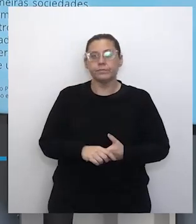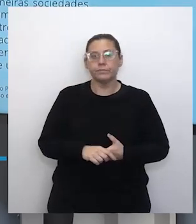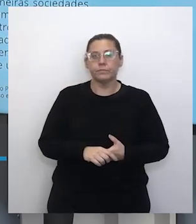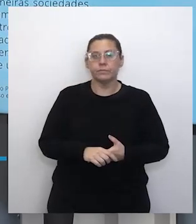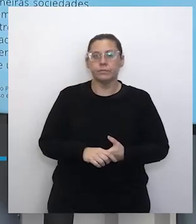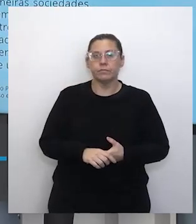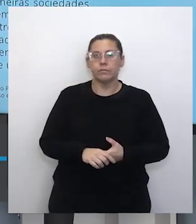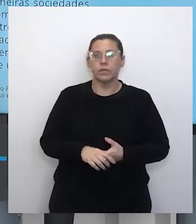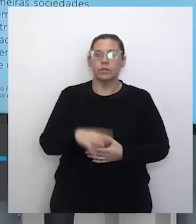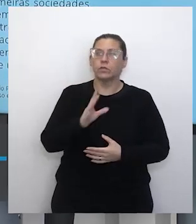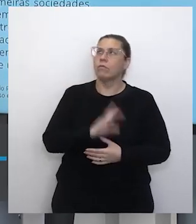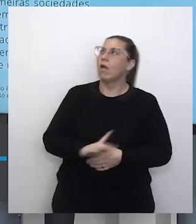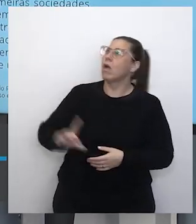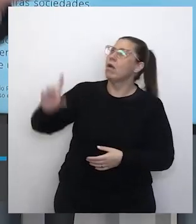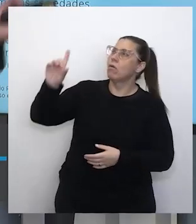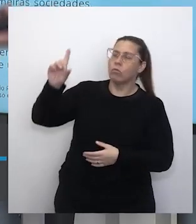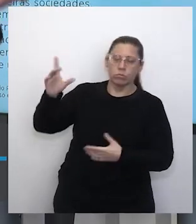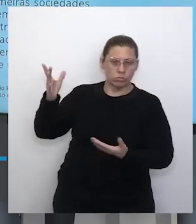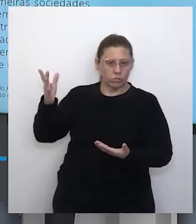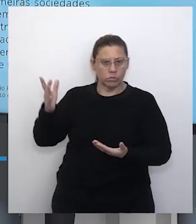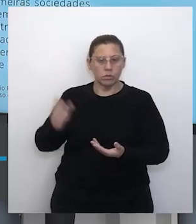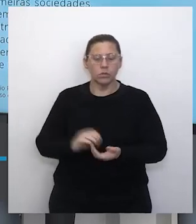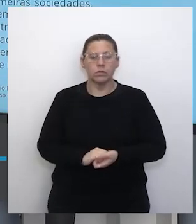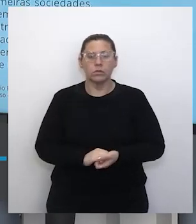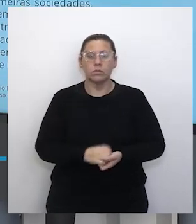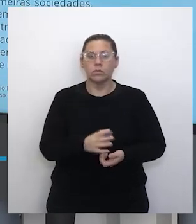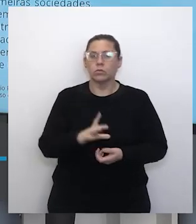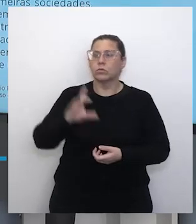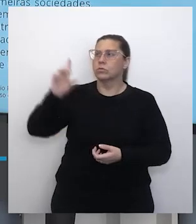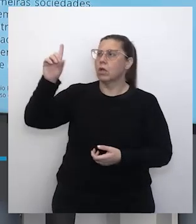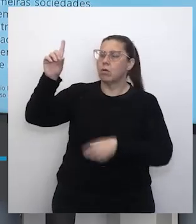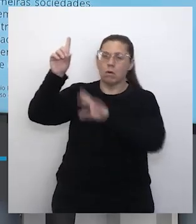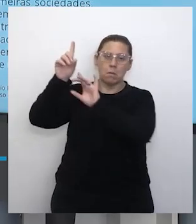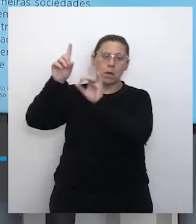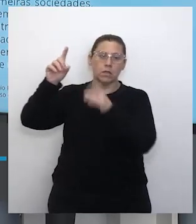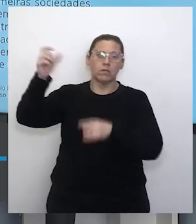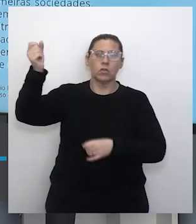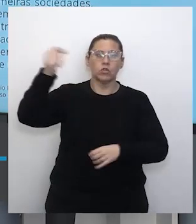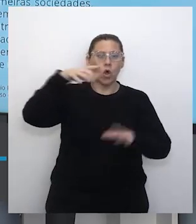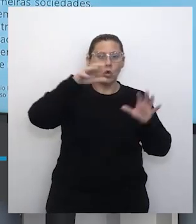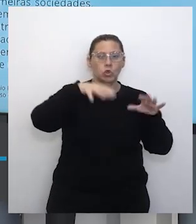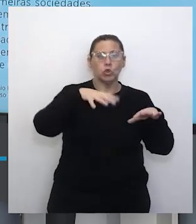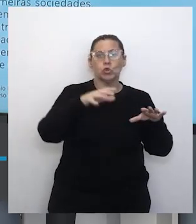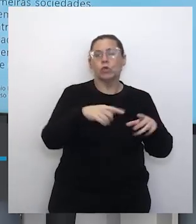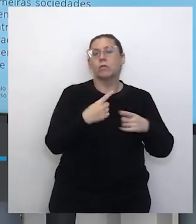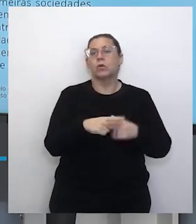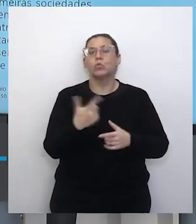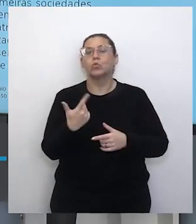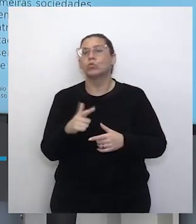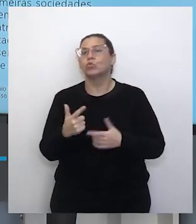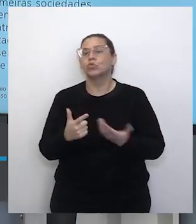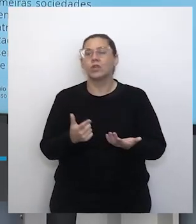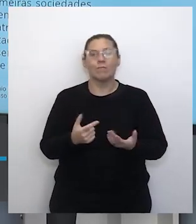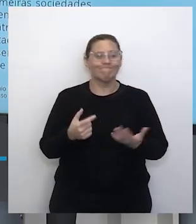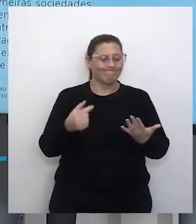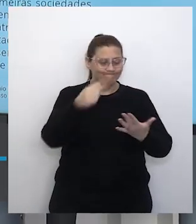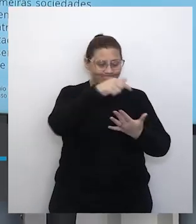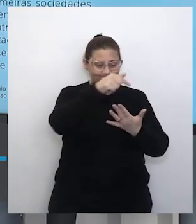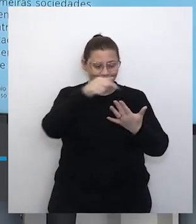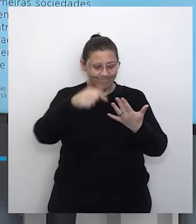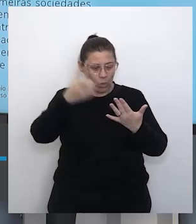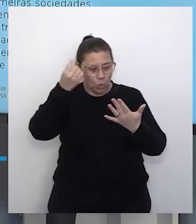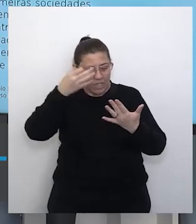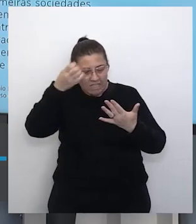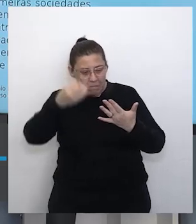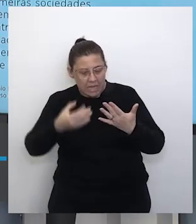da divindade, de um Deus. Né? Um Deus que mandava o sol, a chuva, porque ele ainda não tinha elementos para explicar